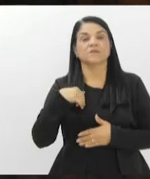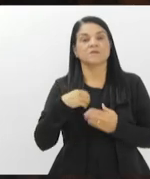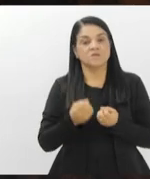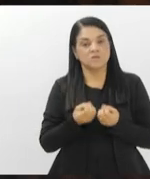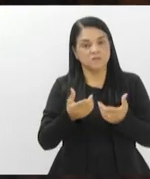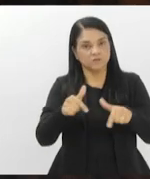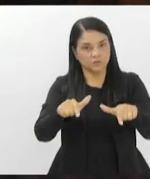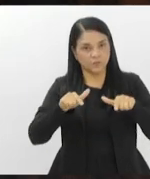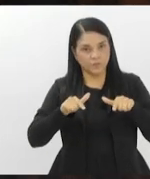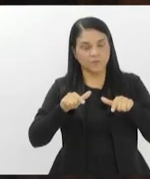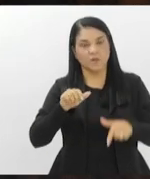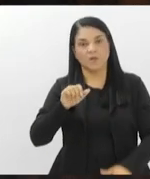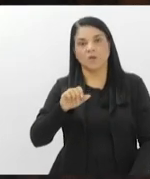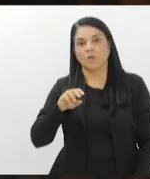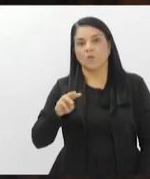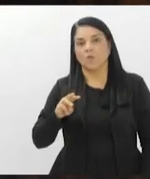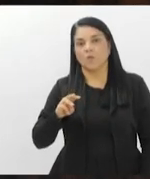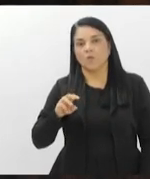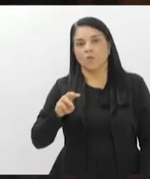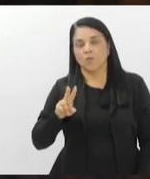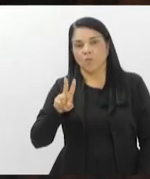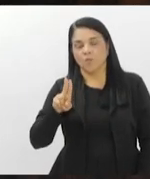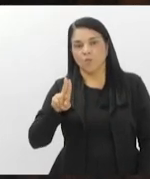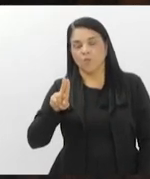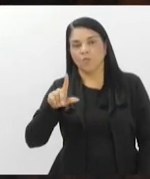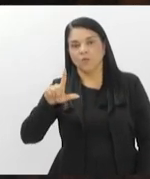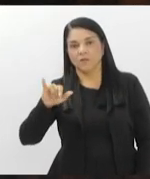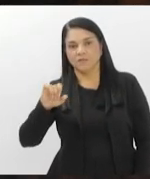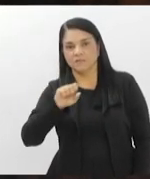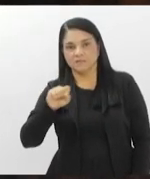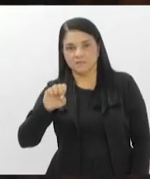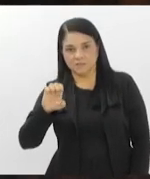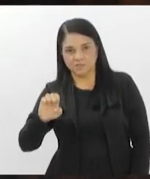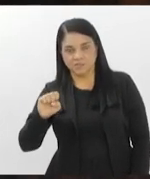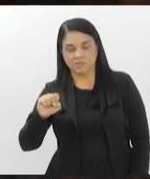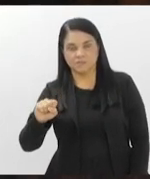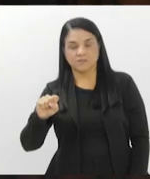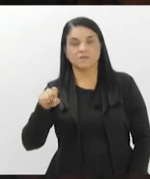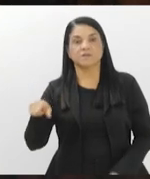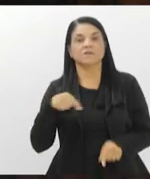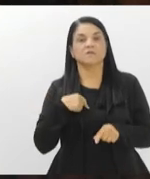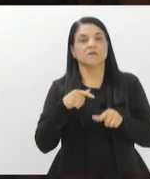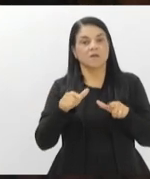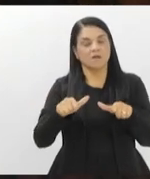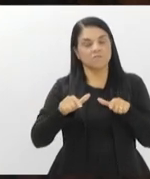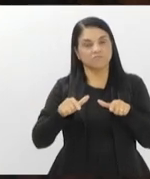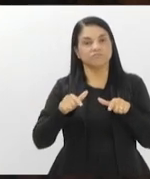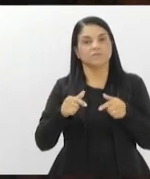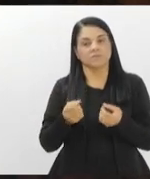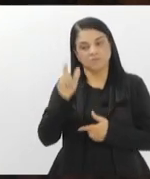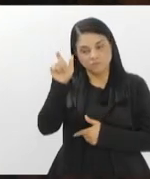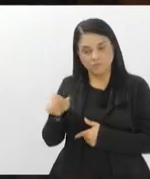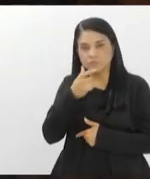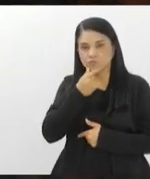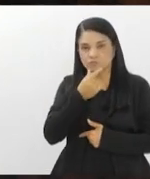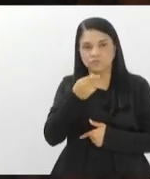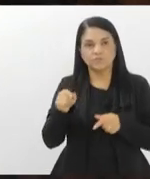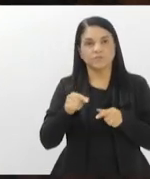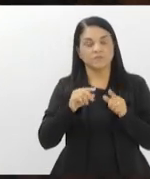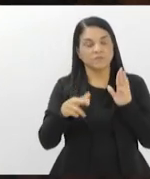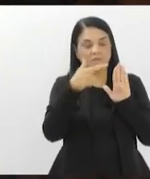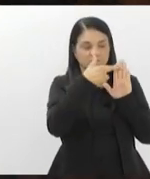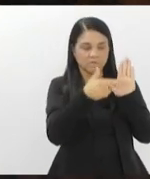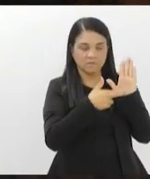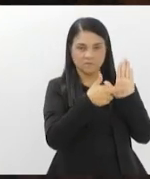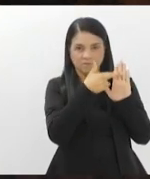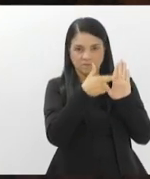Jari Oliveira, que concede o diploma Ulisses Guimarães ao senhor Alzemiro dos Santos Dias, pareceres da Comissão de Normas Internas e proposições